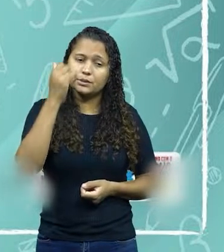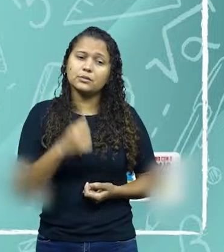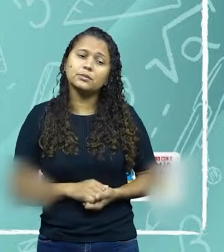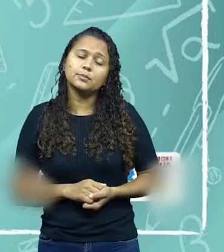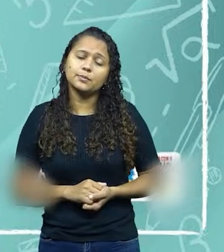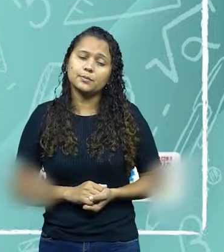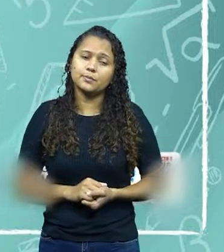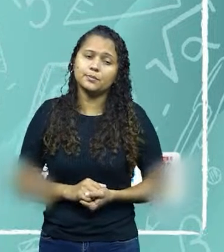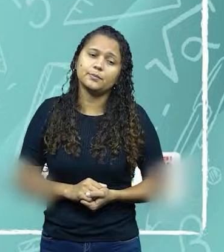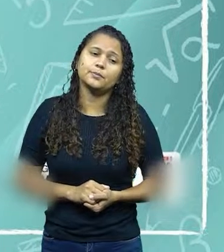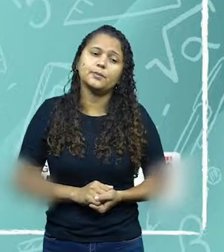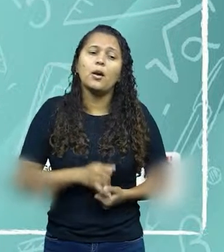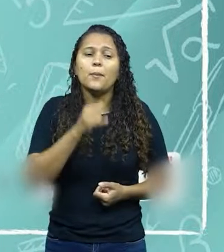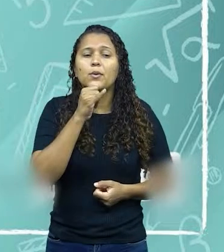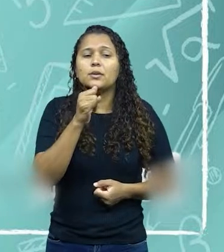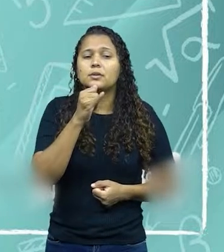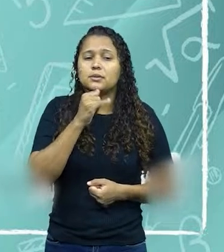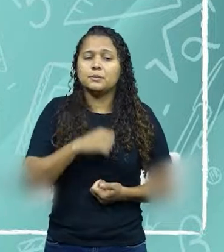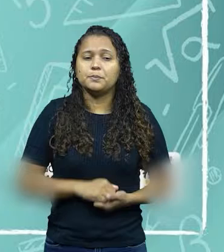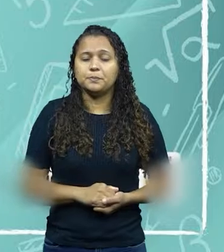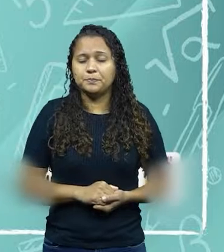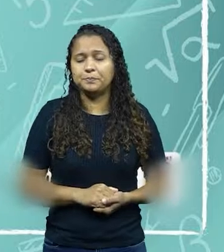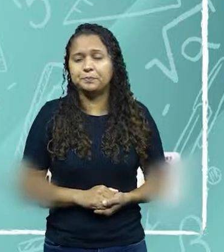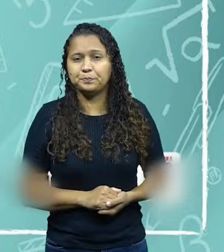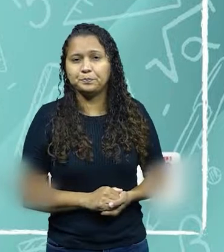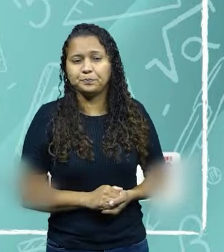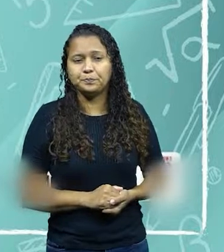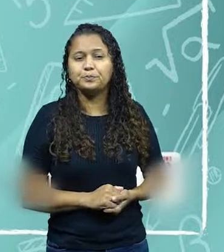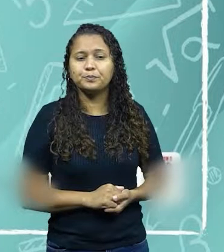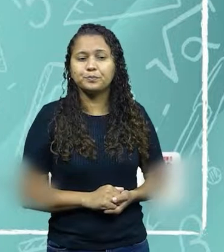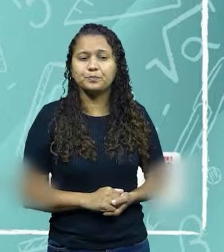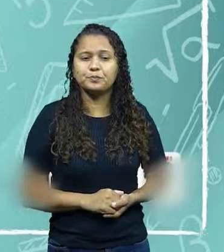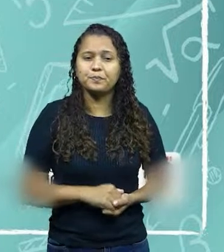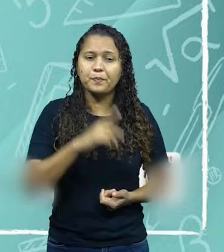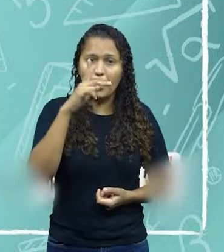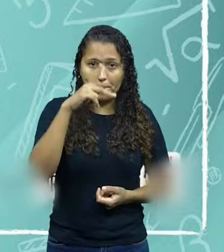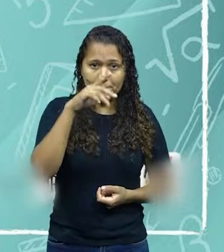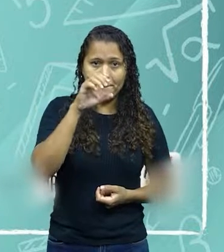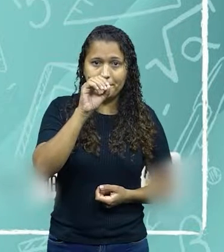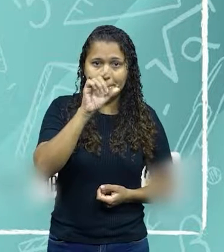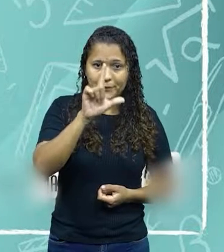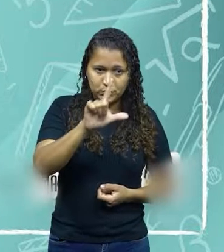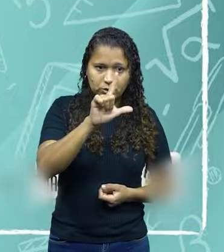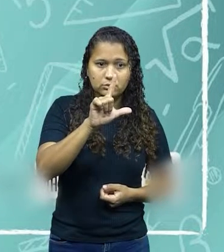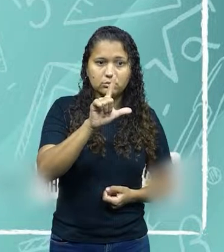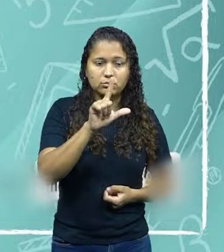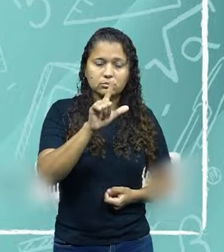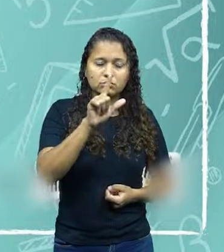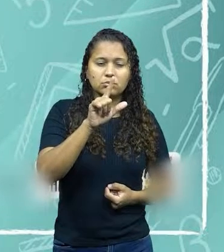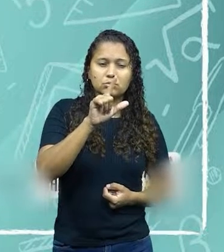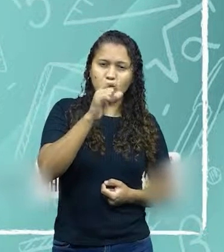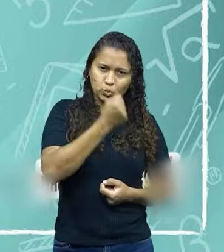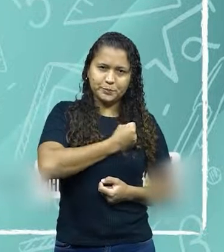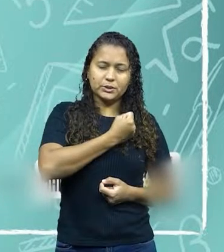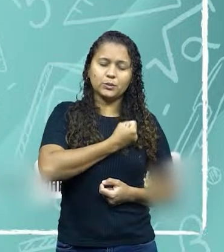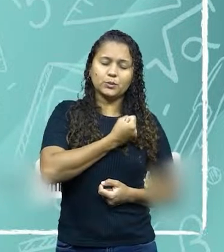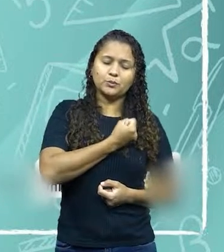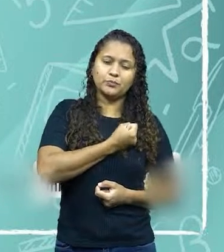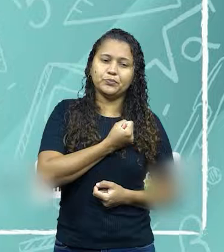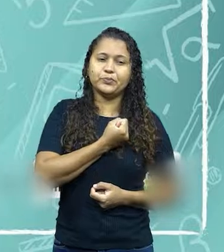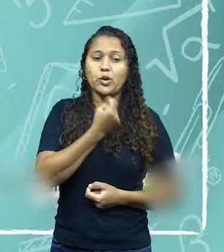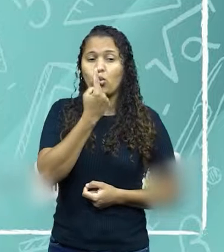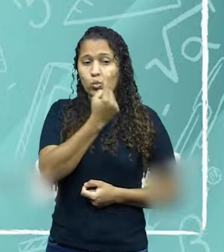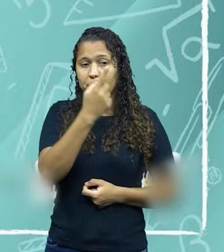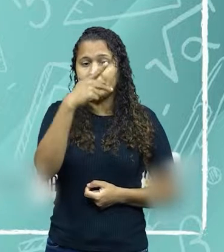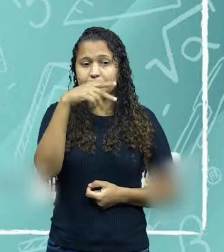saber. Bom, se a gente pegar o número em polegadas, a gente pega o número em polegadas,